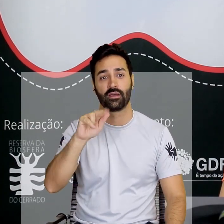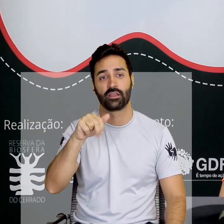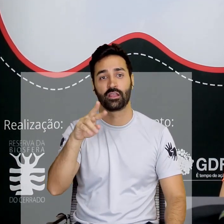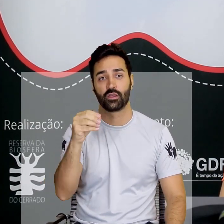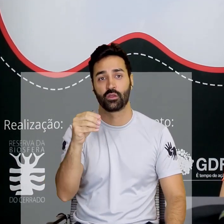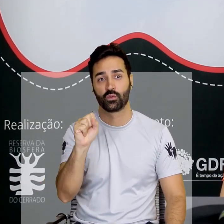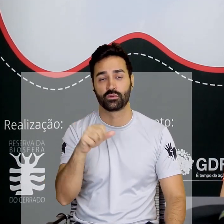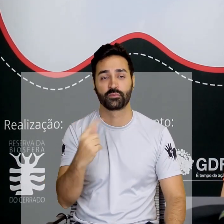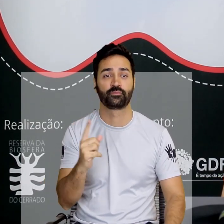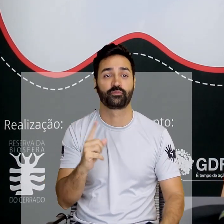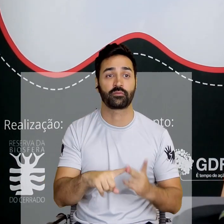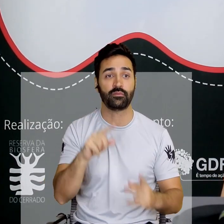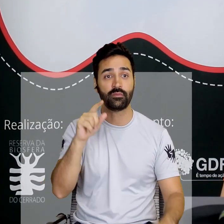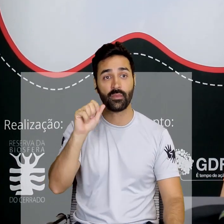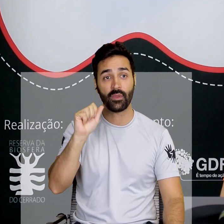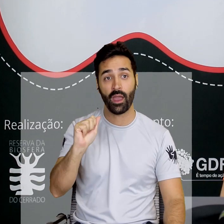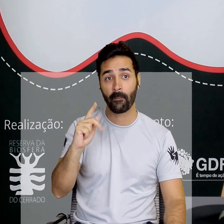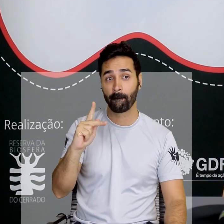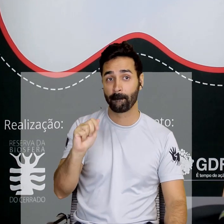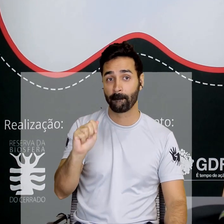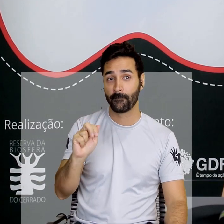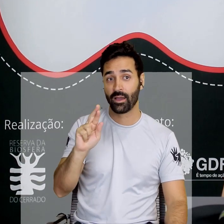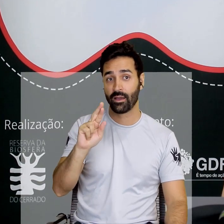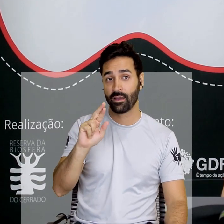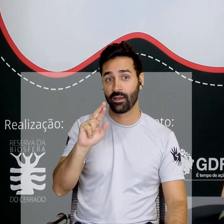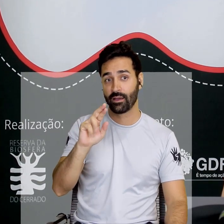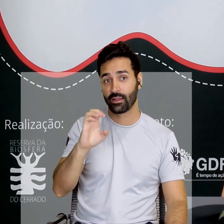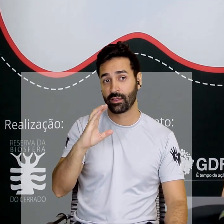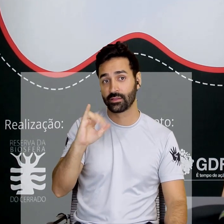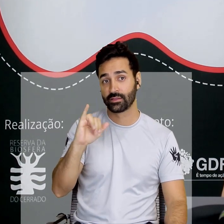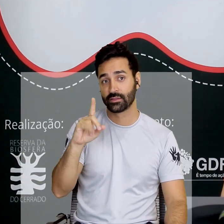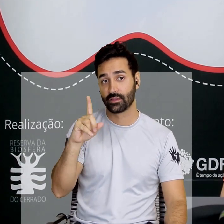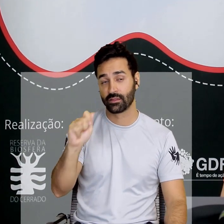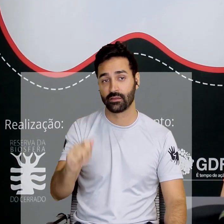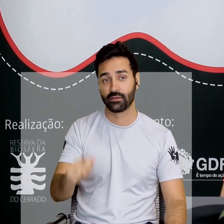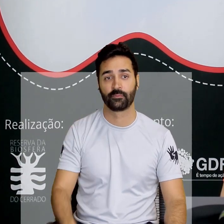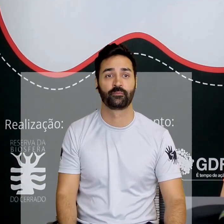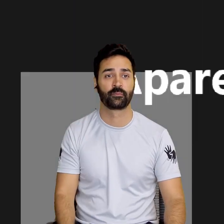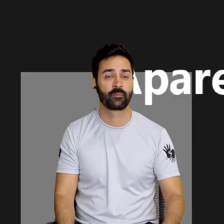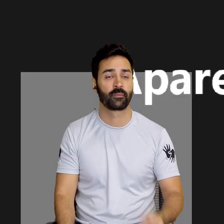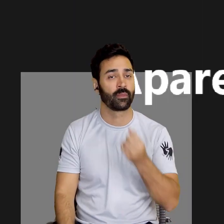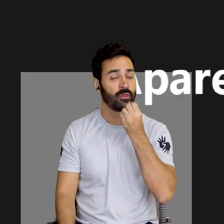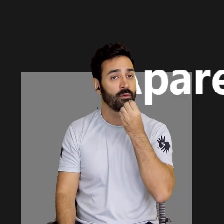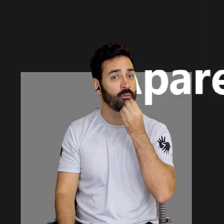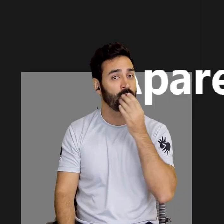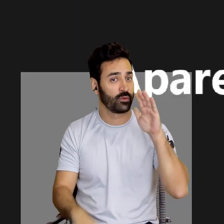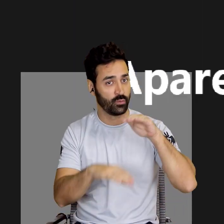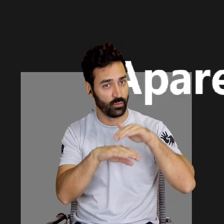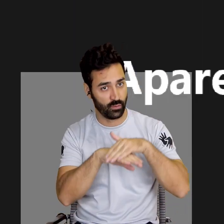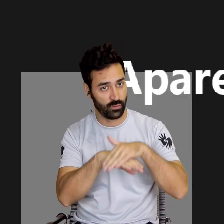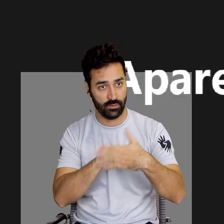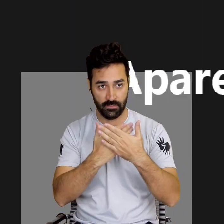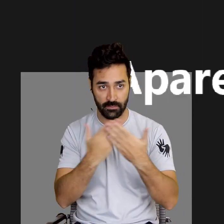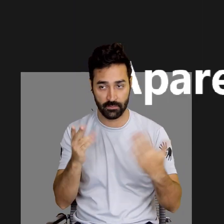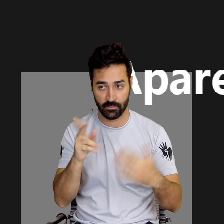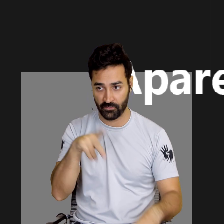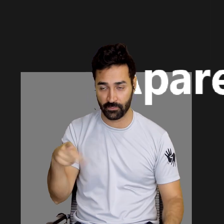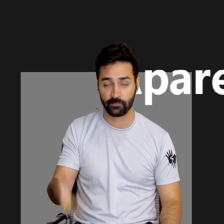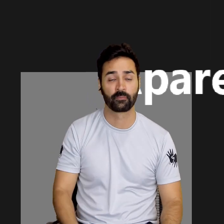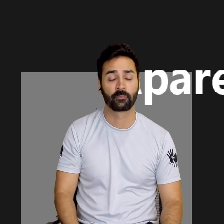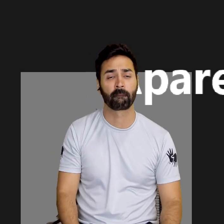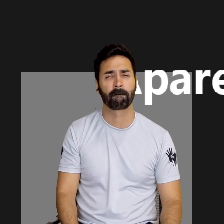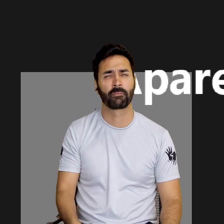Aparecida. Boa noite, professora. Boa noite. A